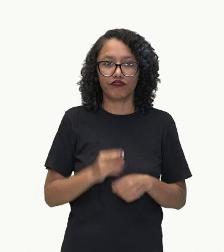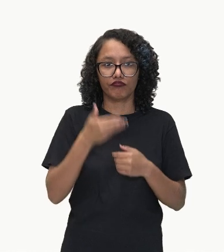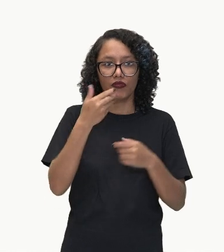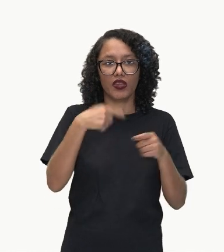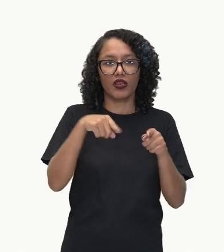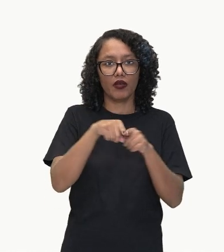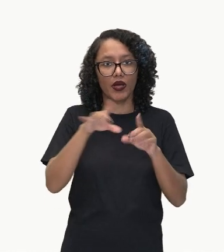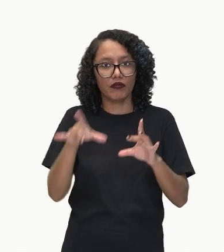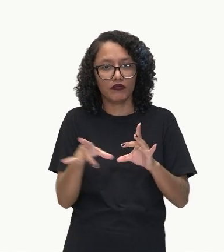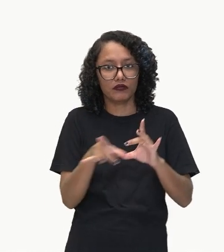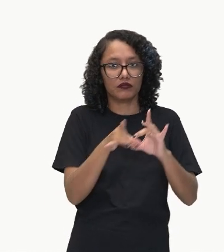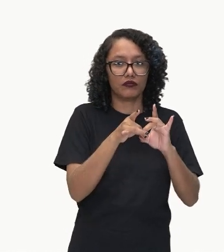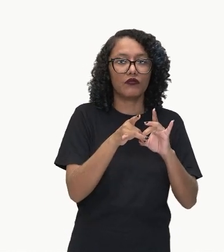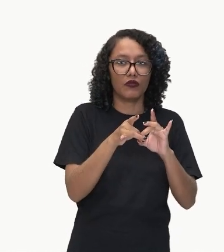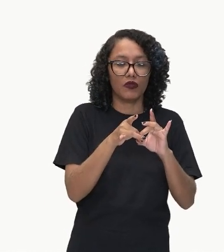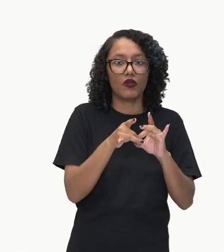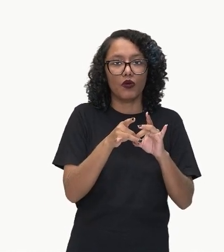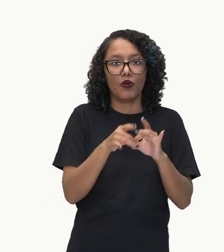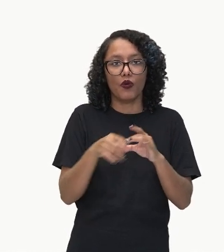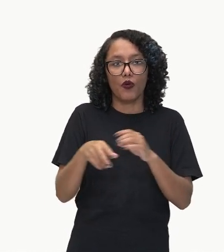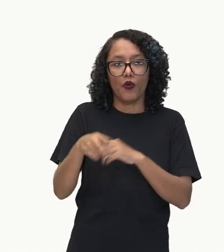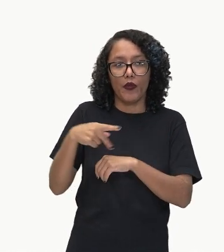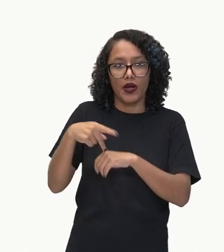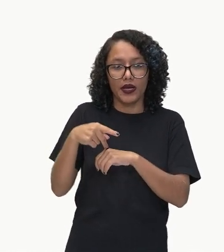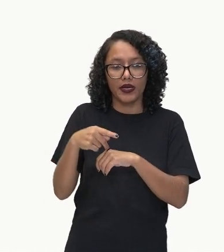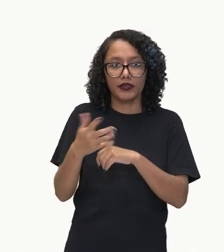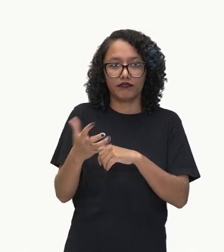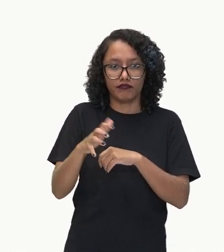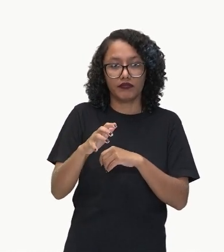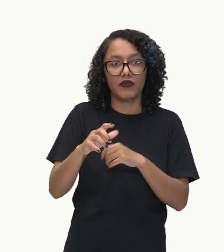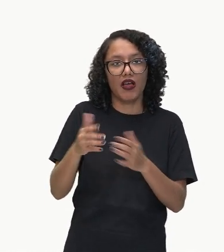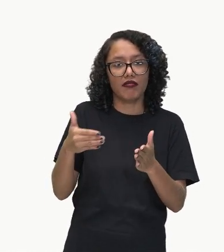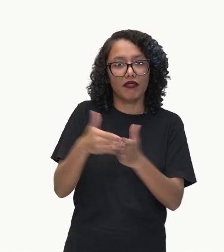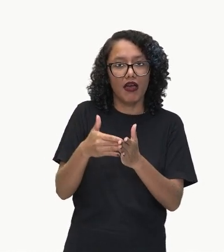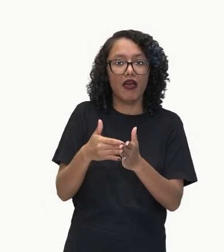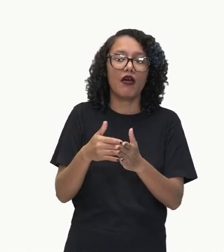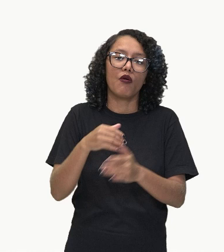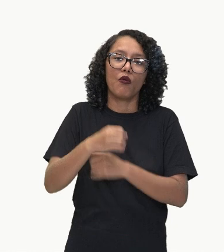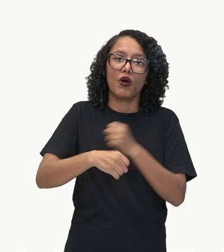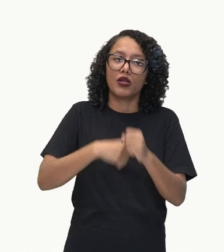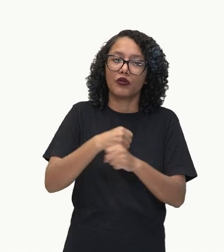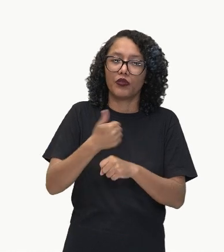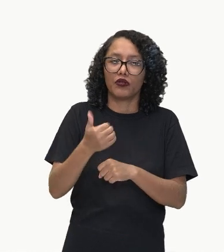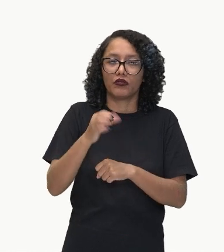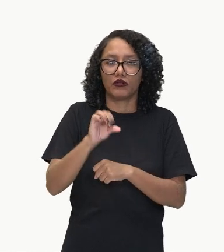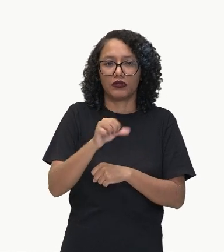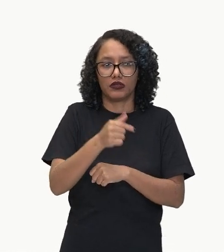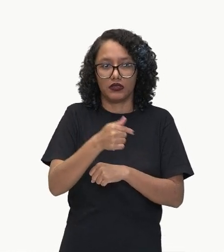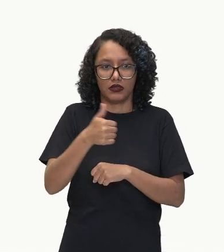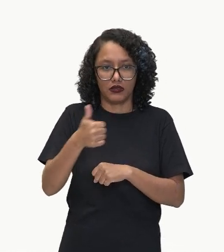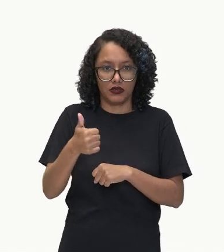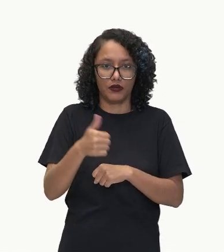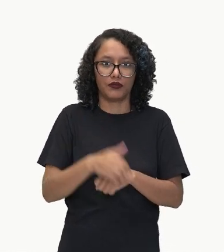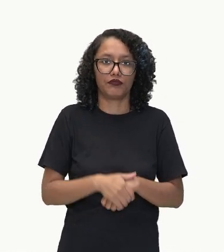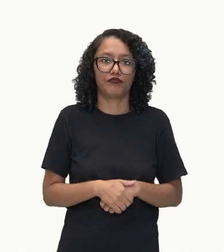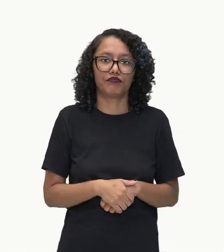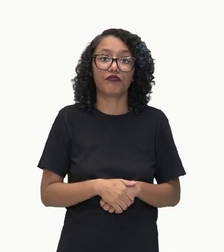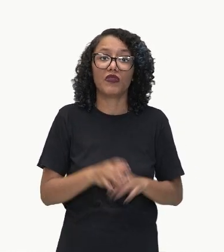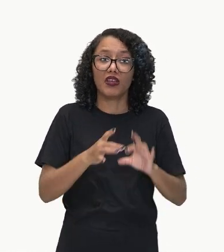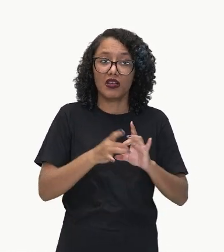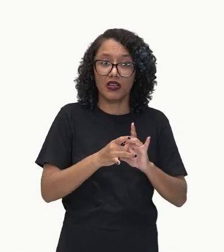Bangladesh até a sua independência no ano de 1971. A independência gerou